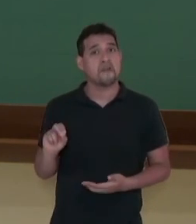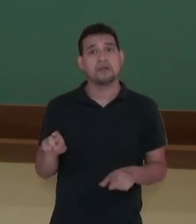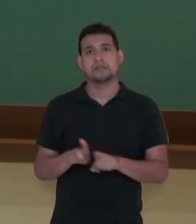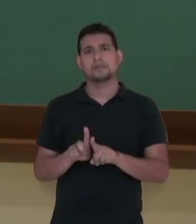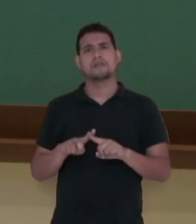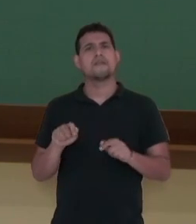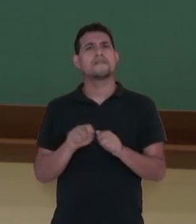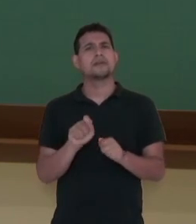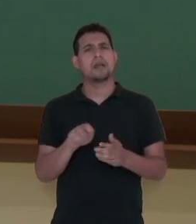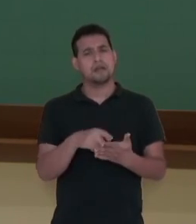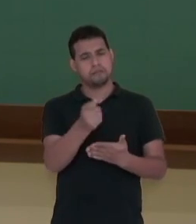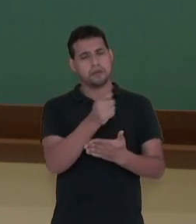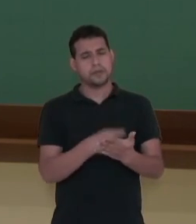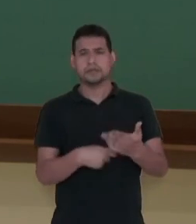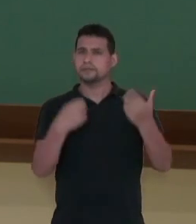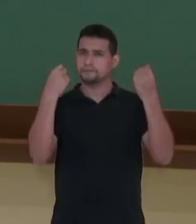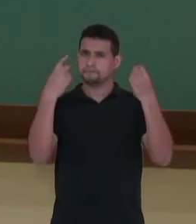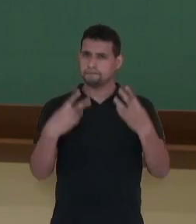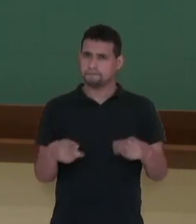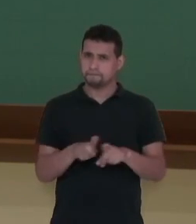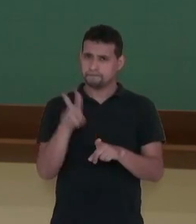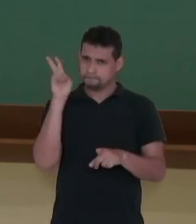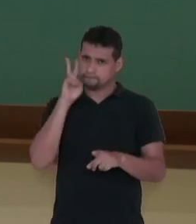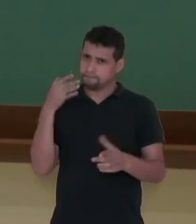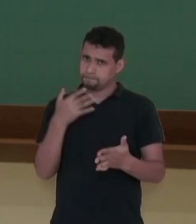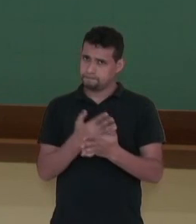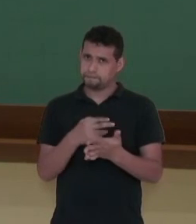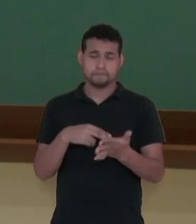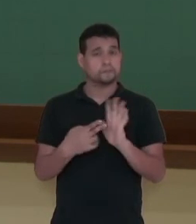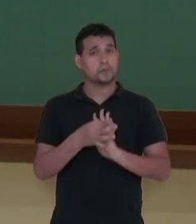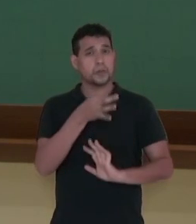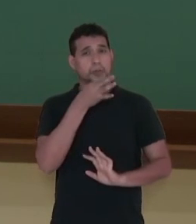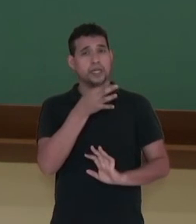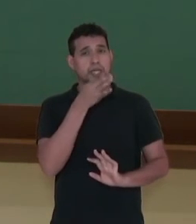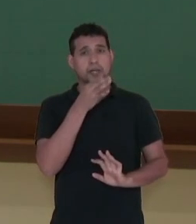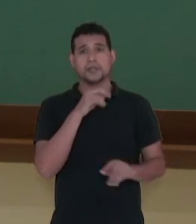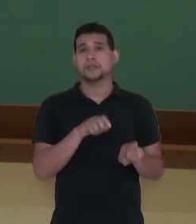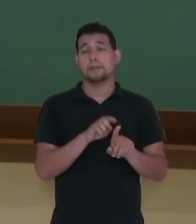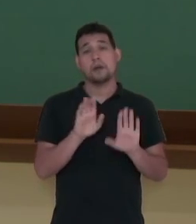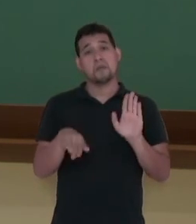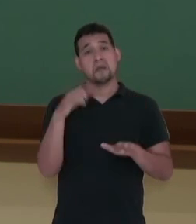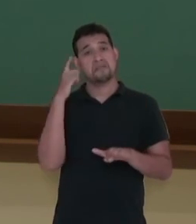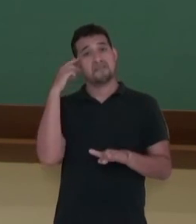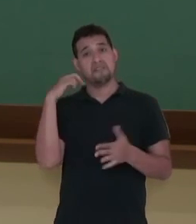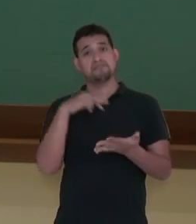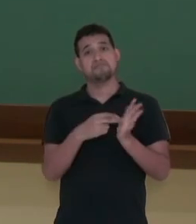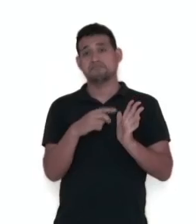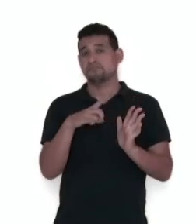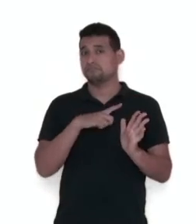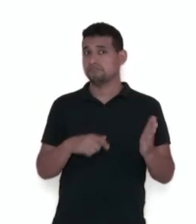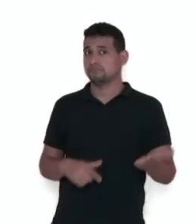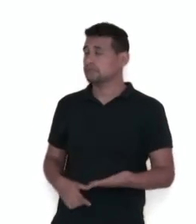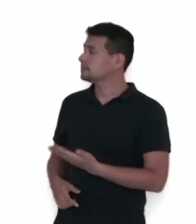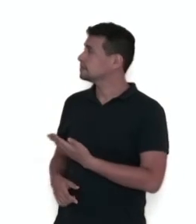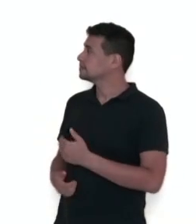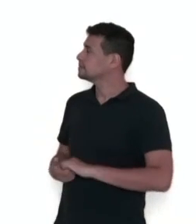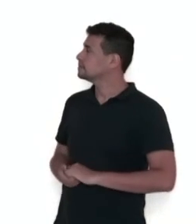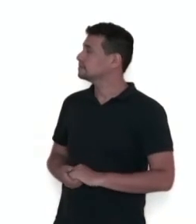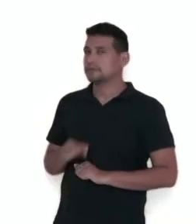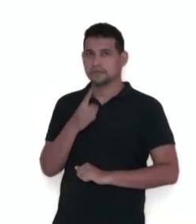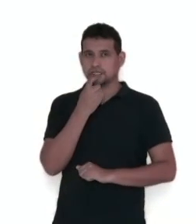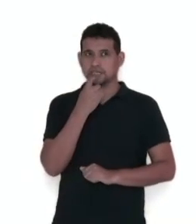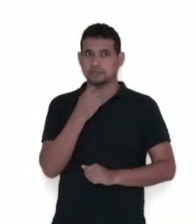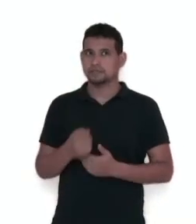você vai escrever um pouquinho sobre essa história. Uma sugestão, uma possibilidade é essa que temos aqui, olha só.